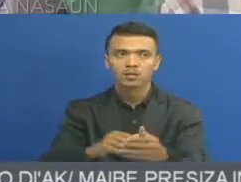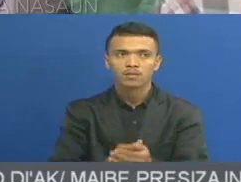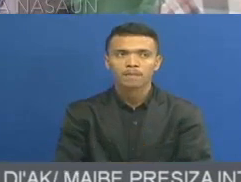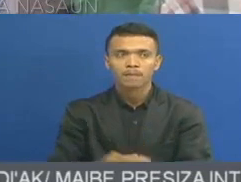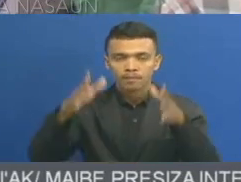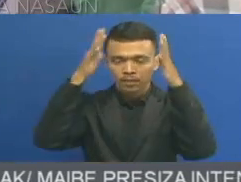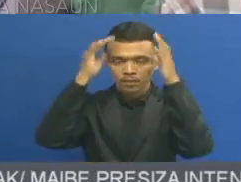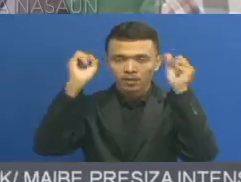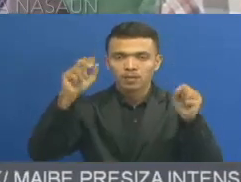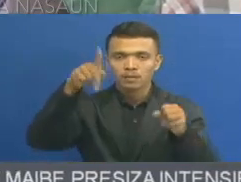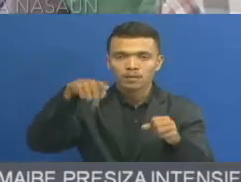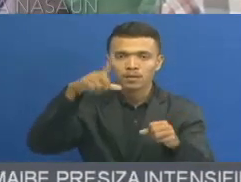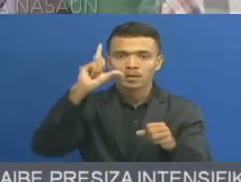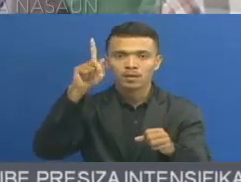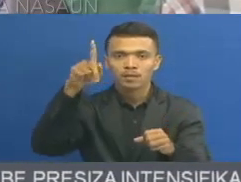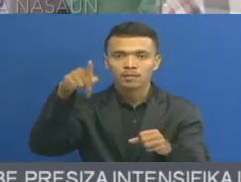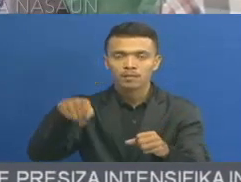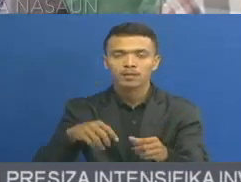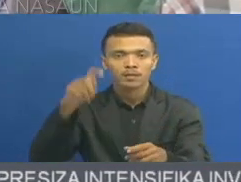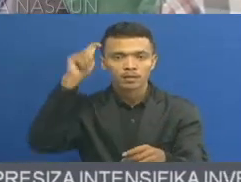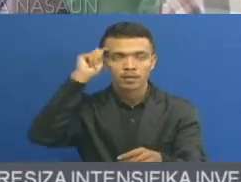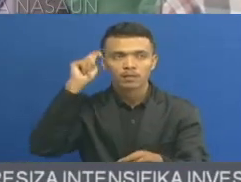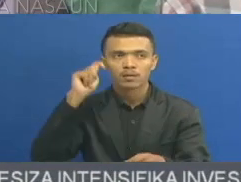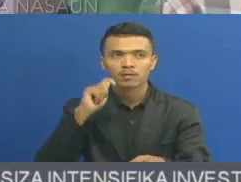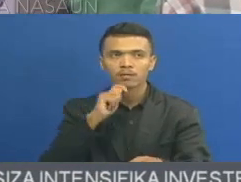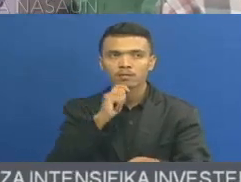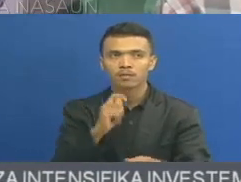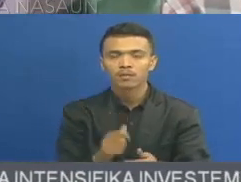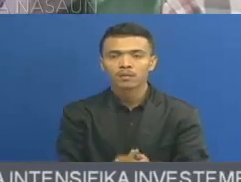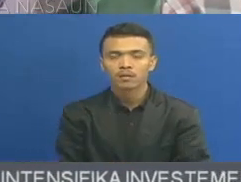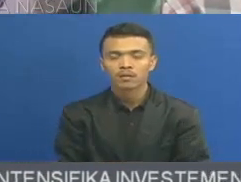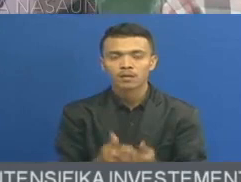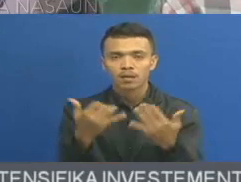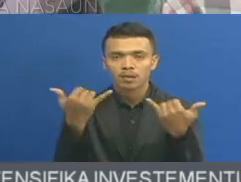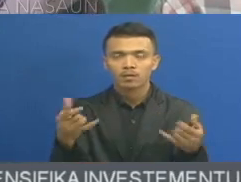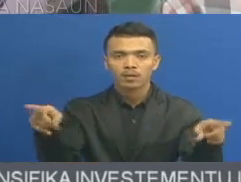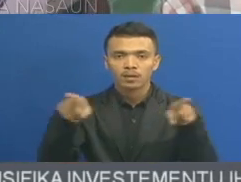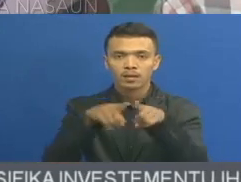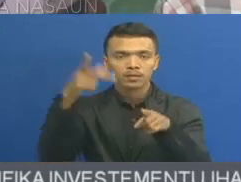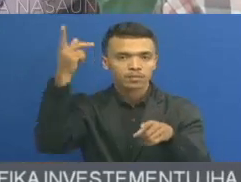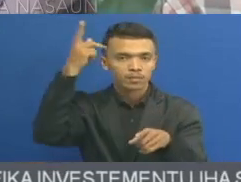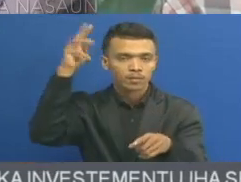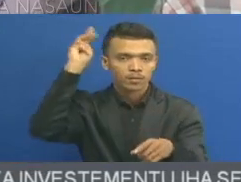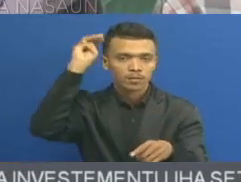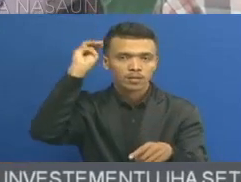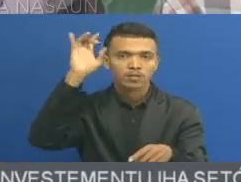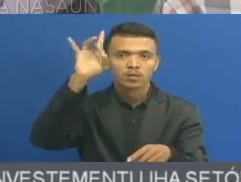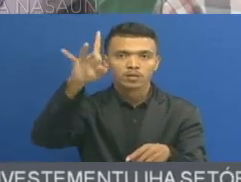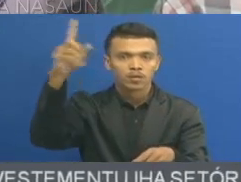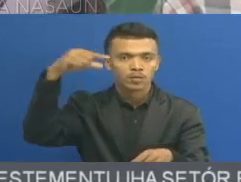PLP, Belumbot, General Taur Matan Ruak, actual nudel primeiro-ministro oitavo governo